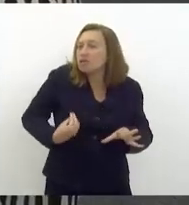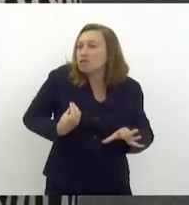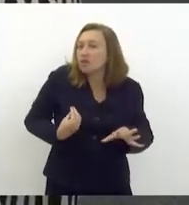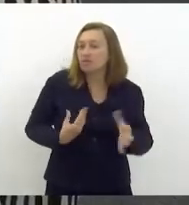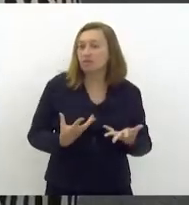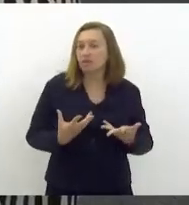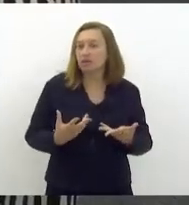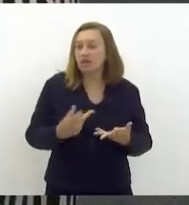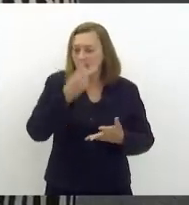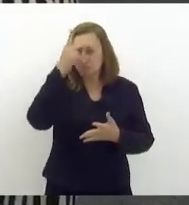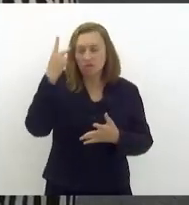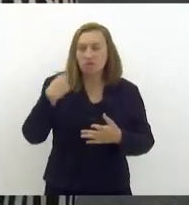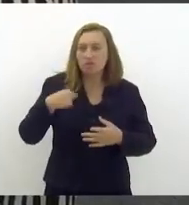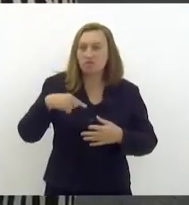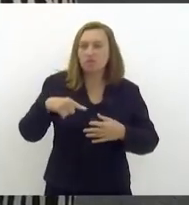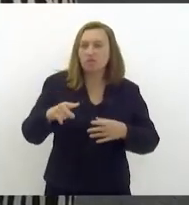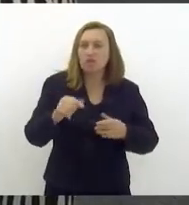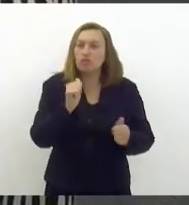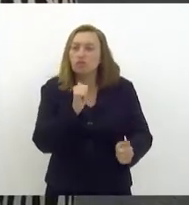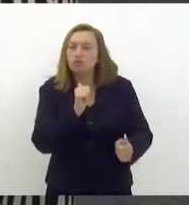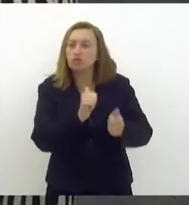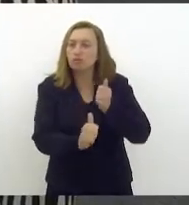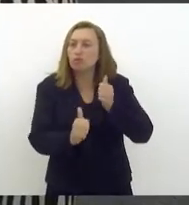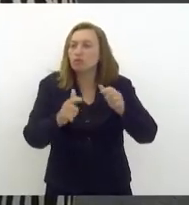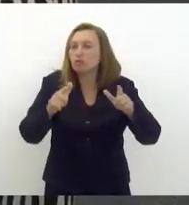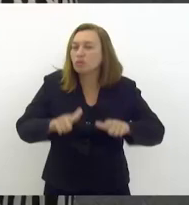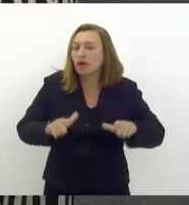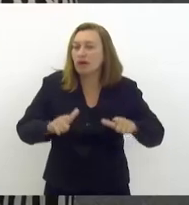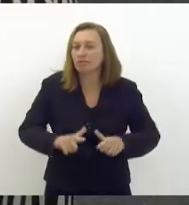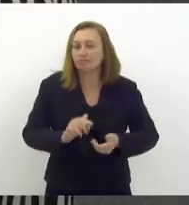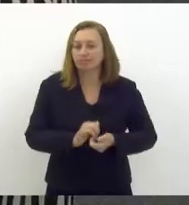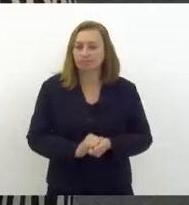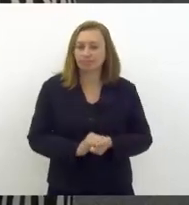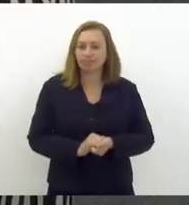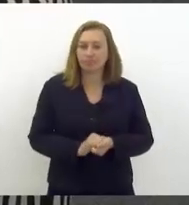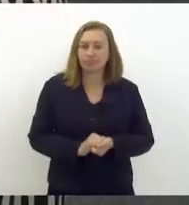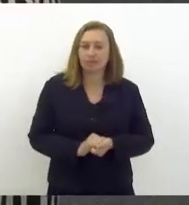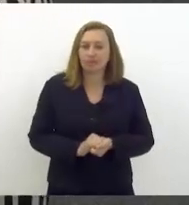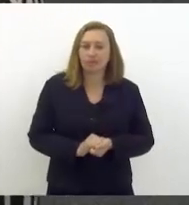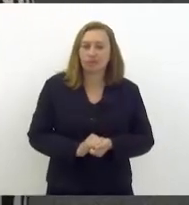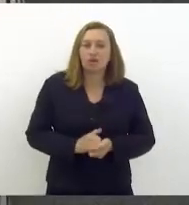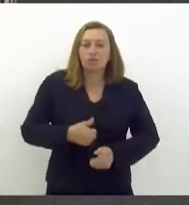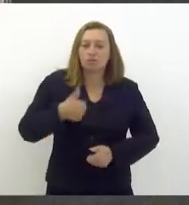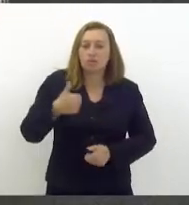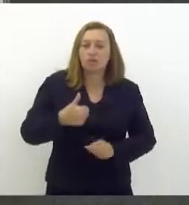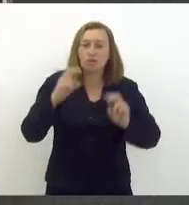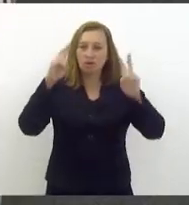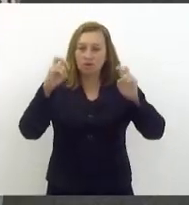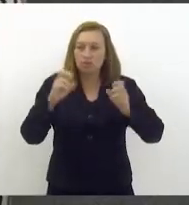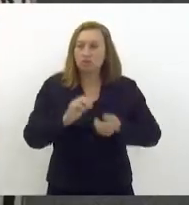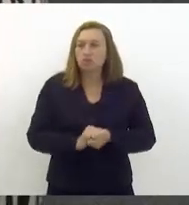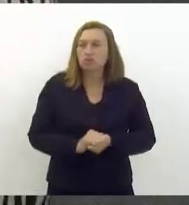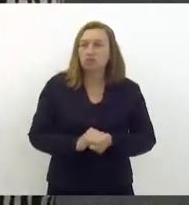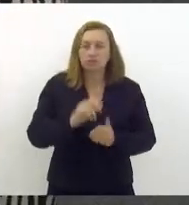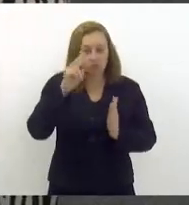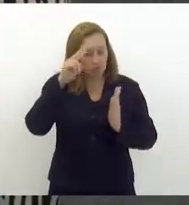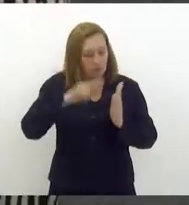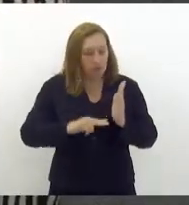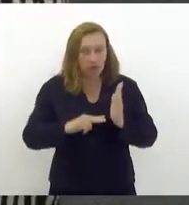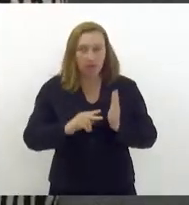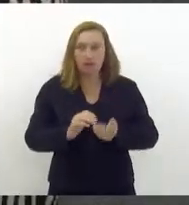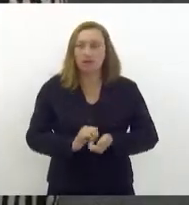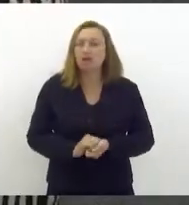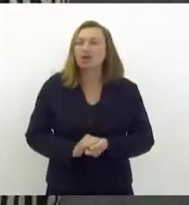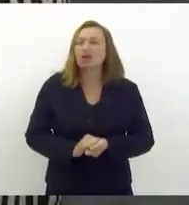torcedores que vão até aquele Estádio Centenário se a primeira questão se a gente for ler a peça